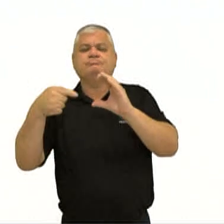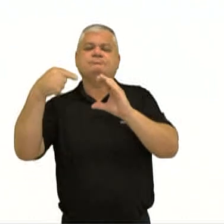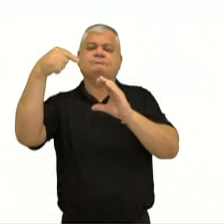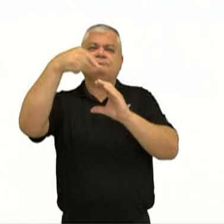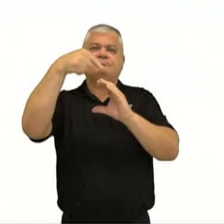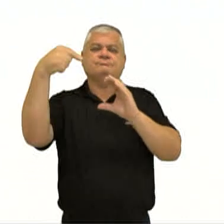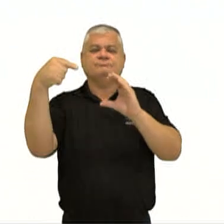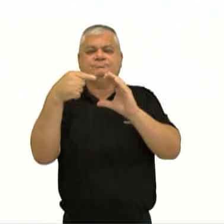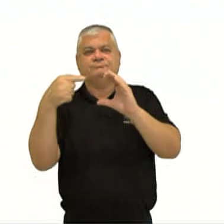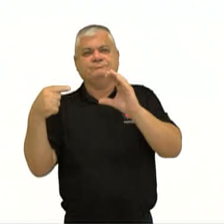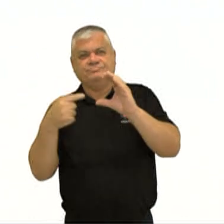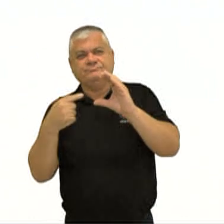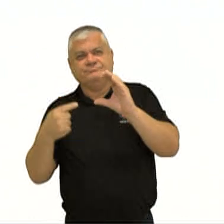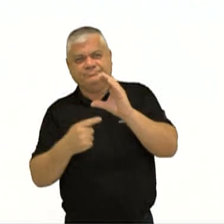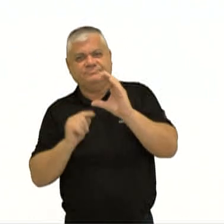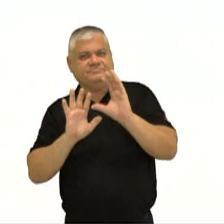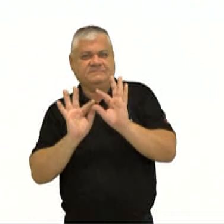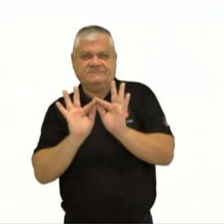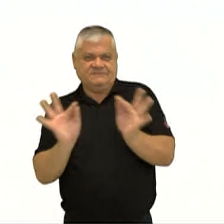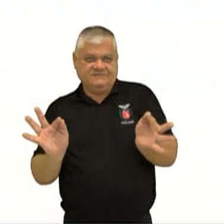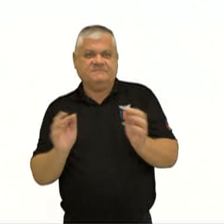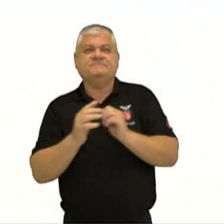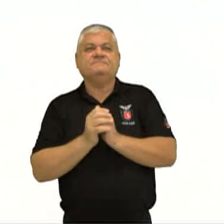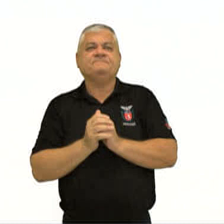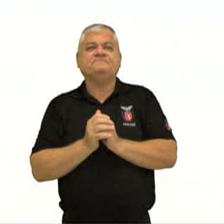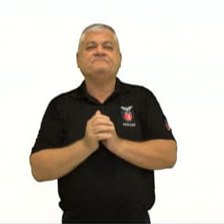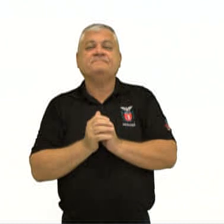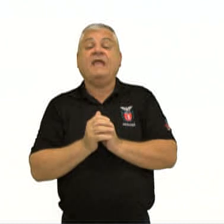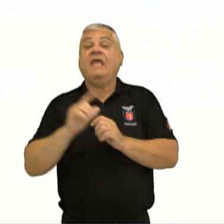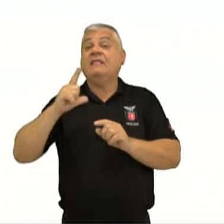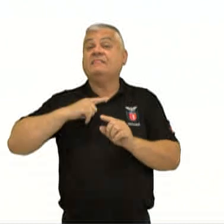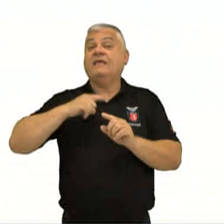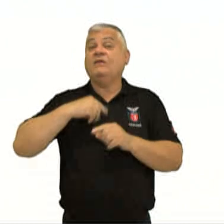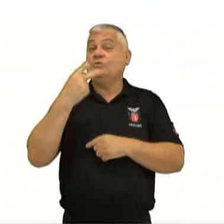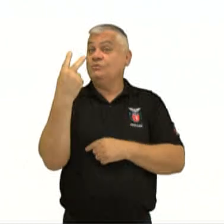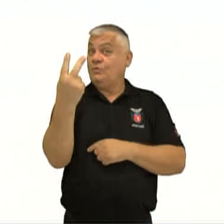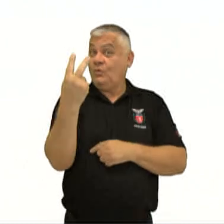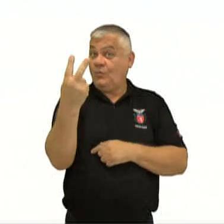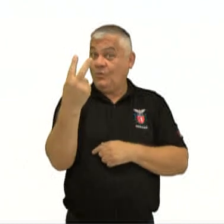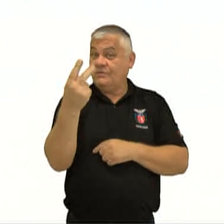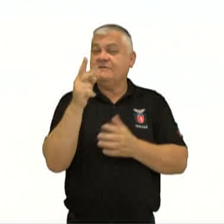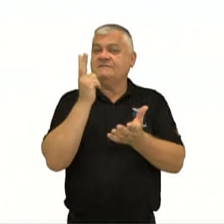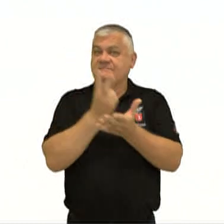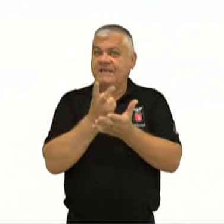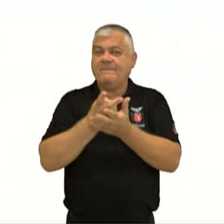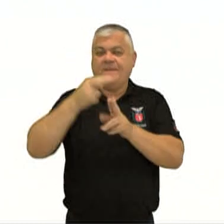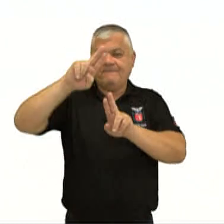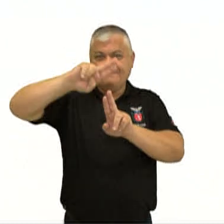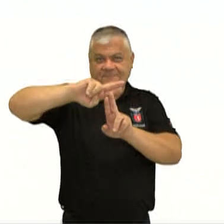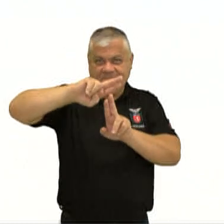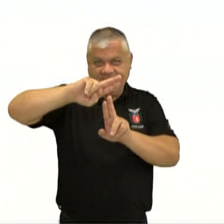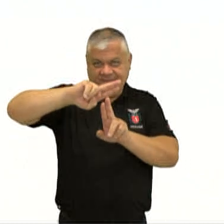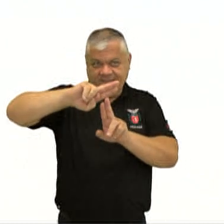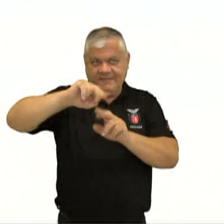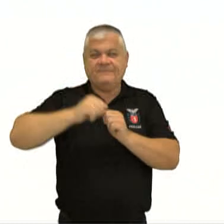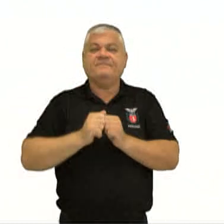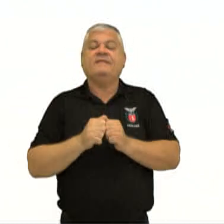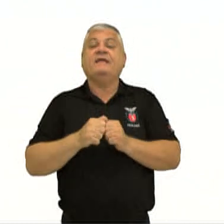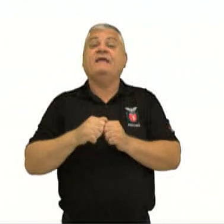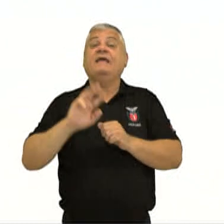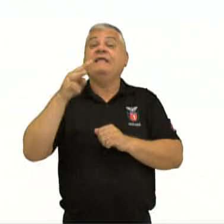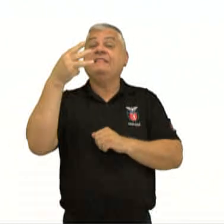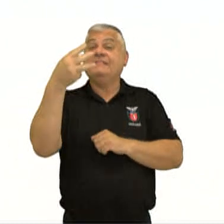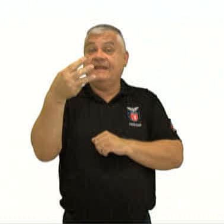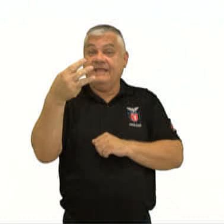aquele símbolozinho, né? Sigma. Quando eu tenho uma dupla, eu tenho sempre π e sigma. Quando eu tenho tripla,